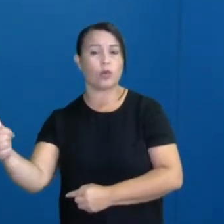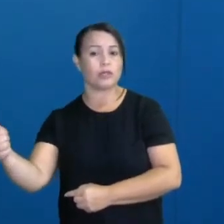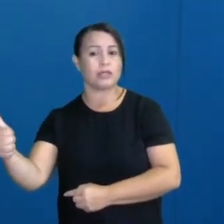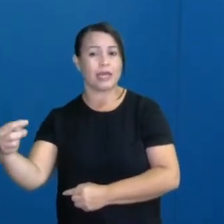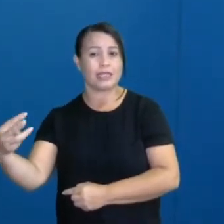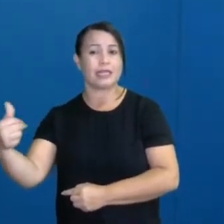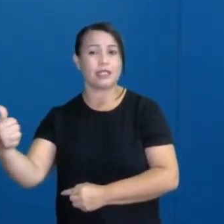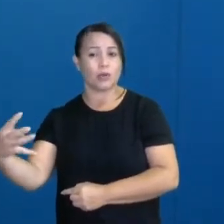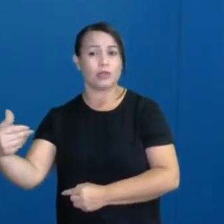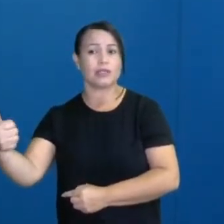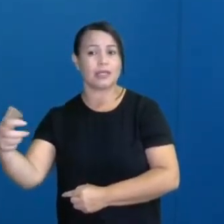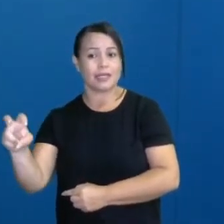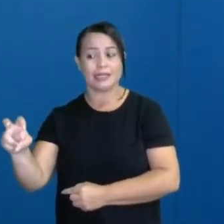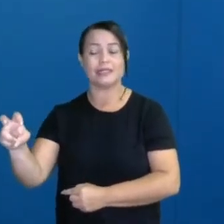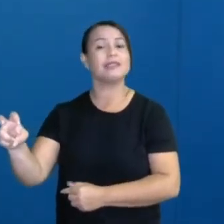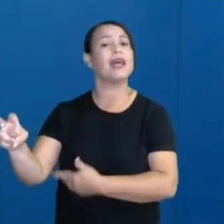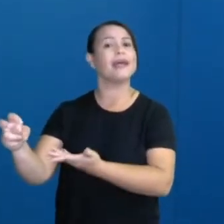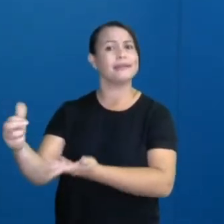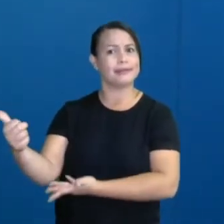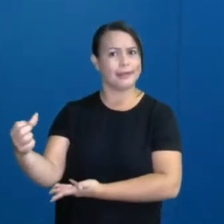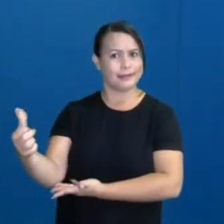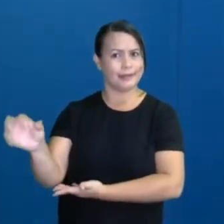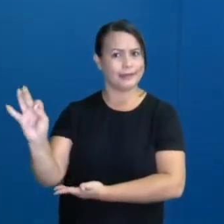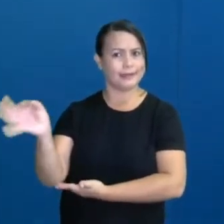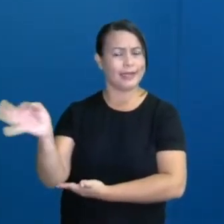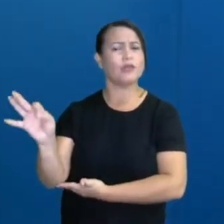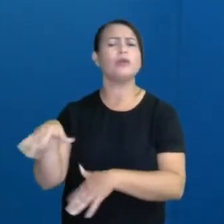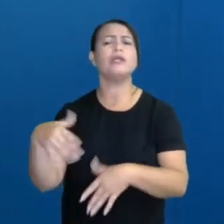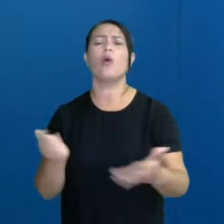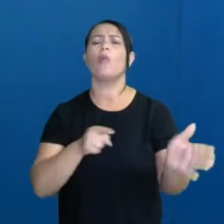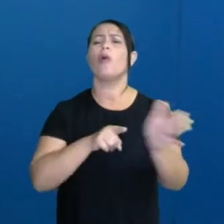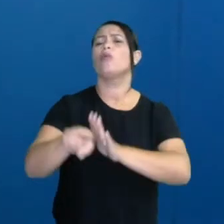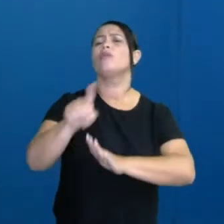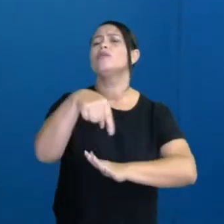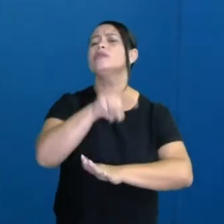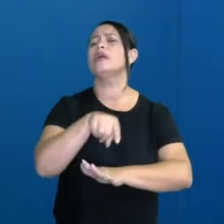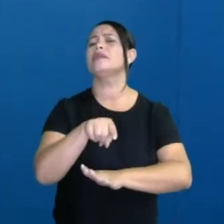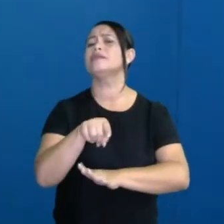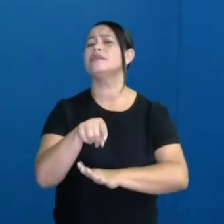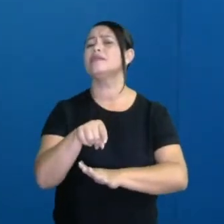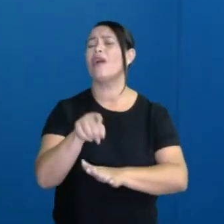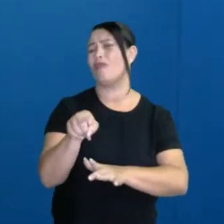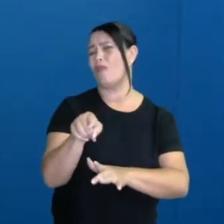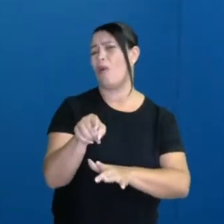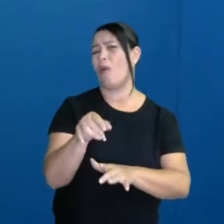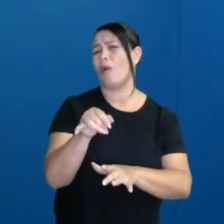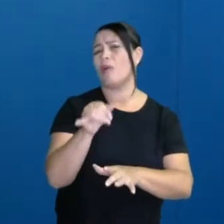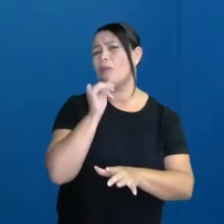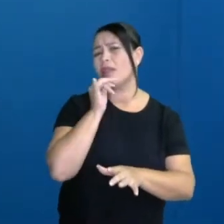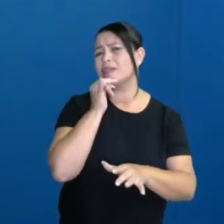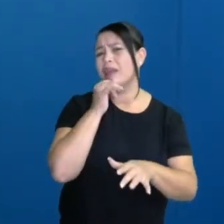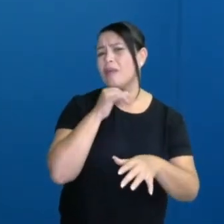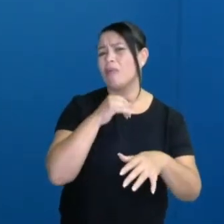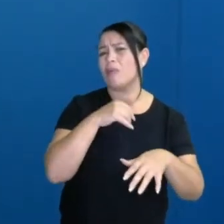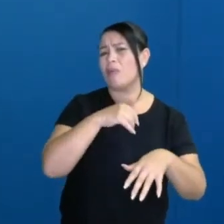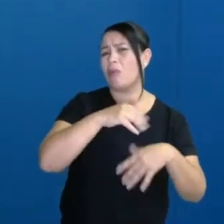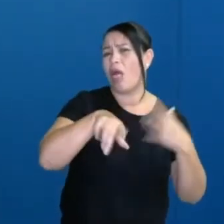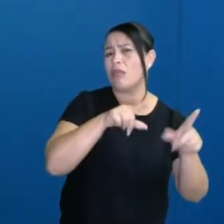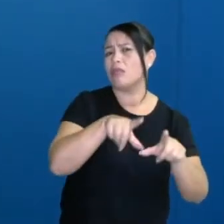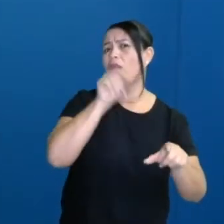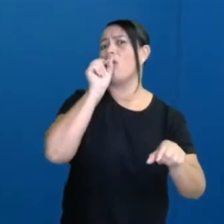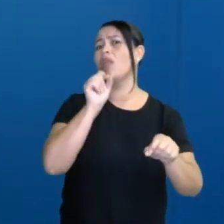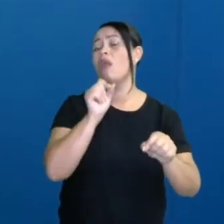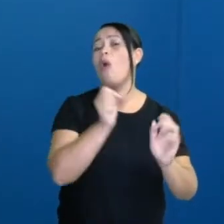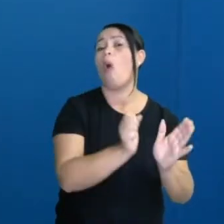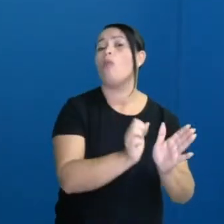12, 13, 14, 15, 16. Aí eu pergunto a vocês, foi aleatório que eu coloquei esses bloquinhos? Ou foi